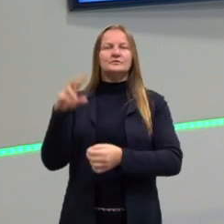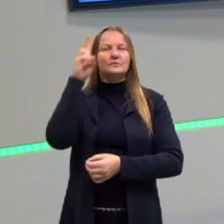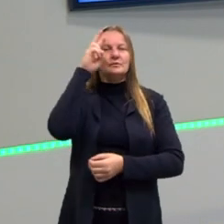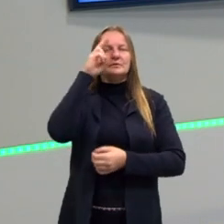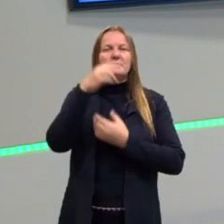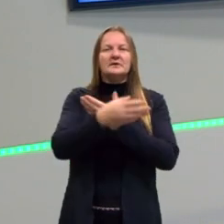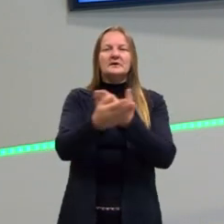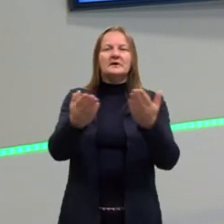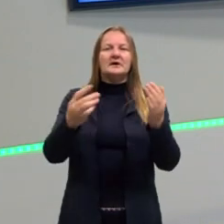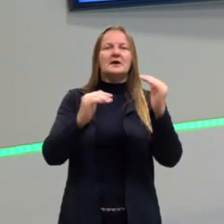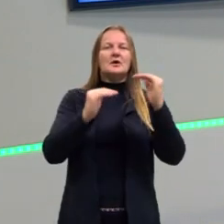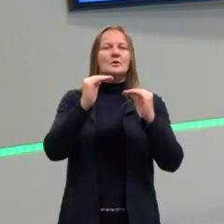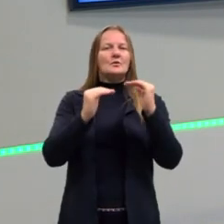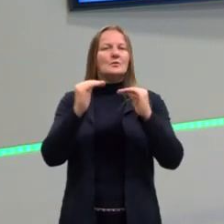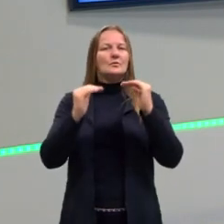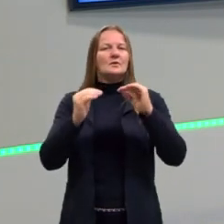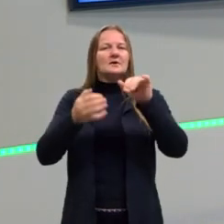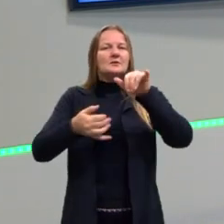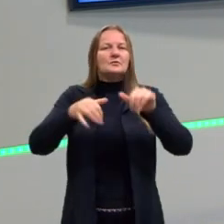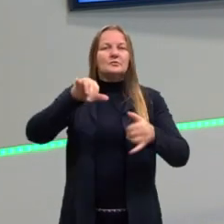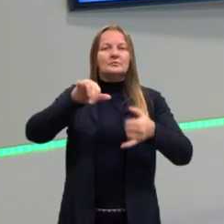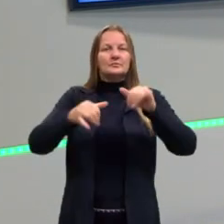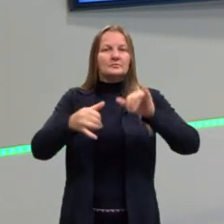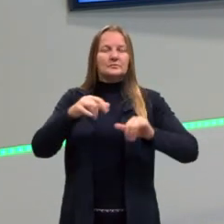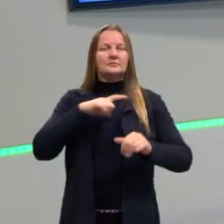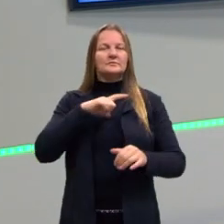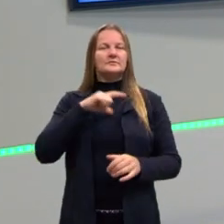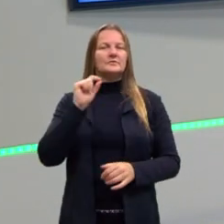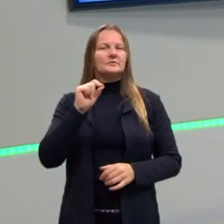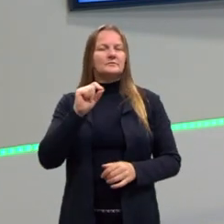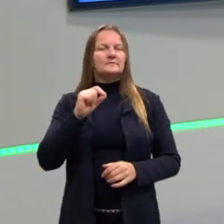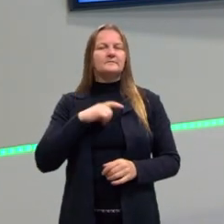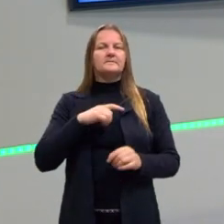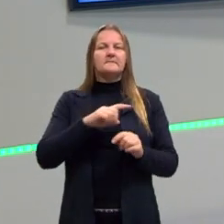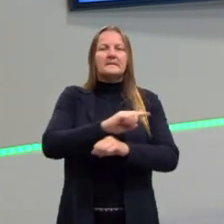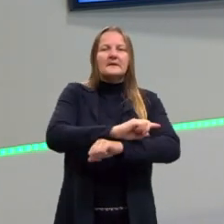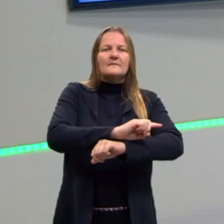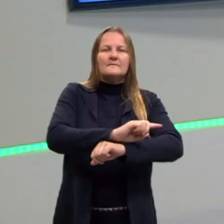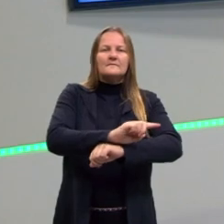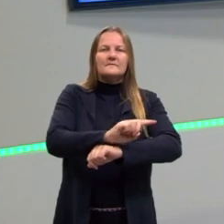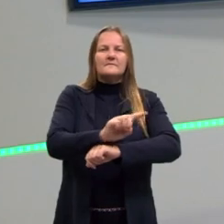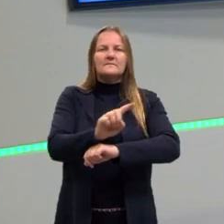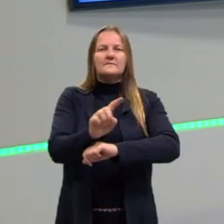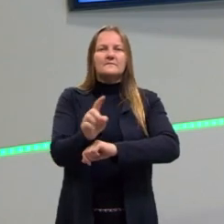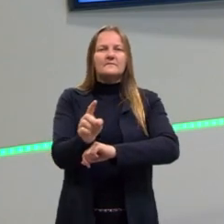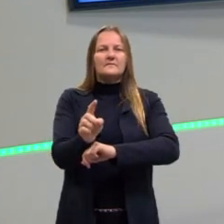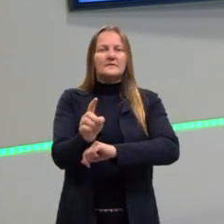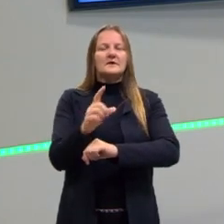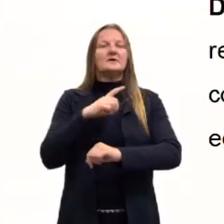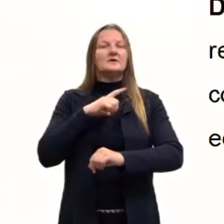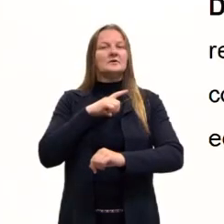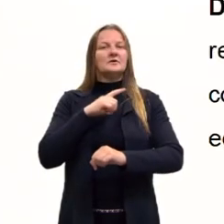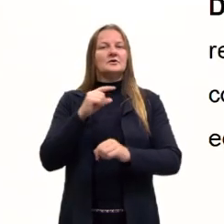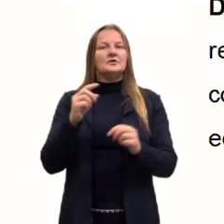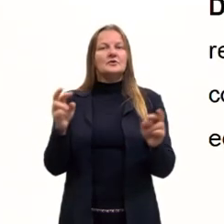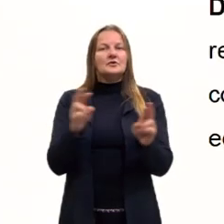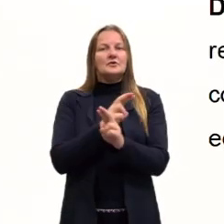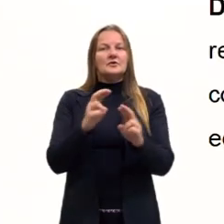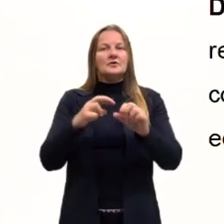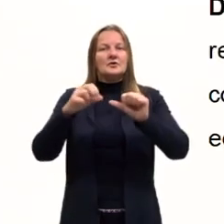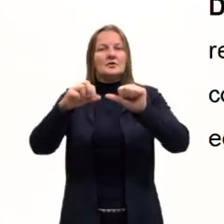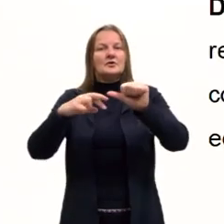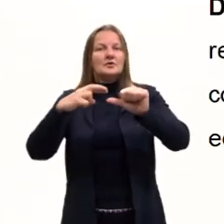vocês o equilíbrio químico ele existe quando a velocidade direta ou seja da